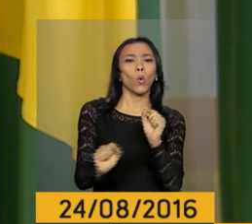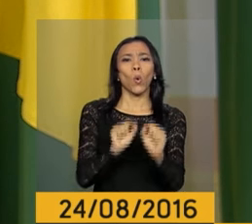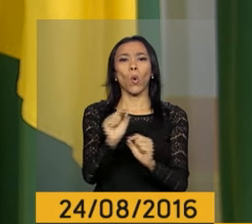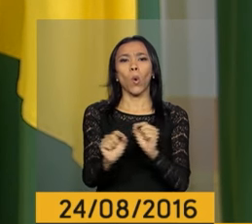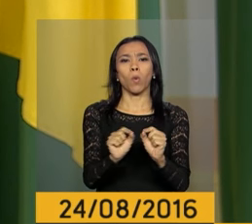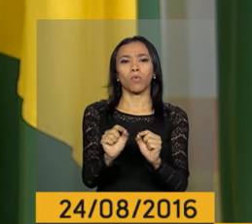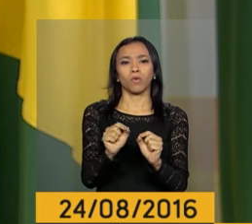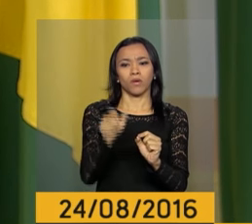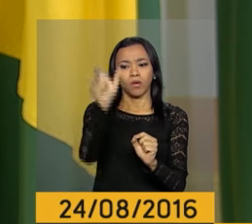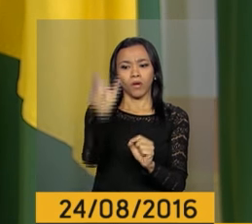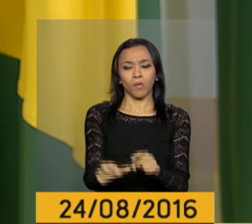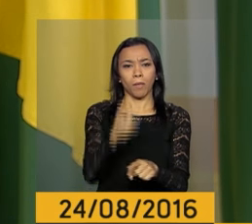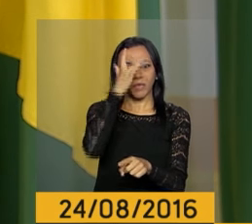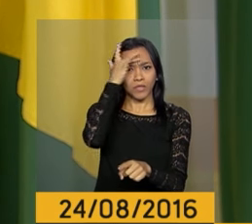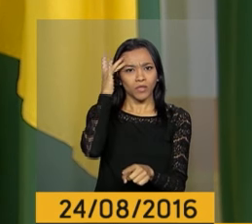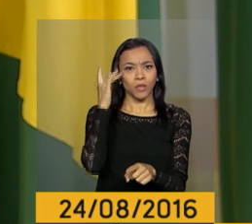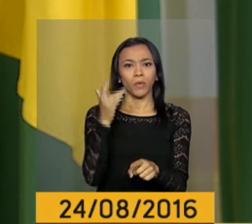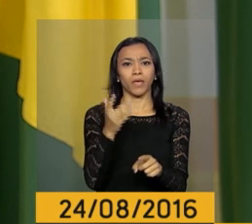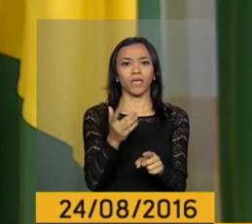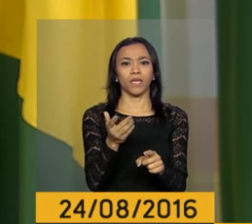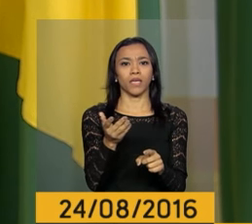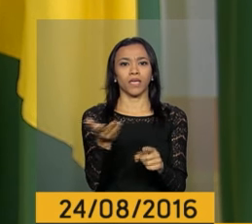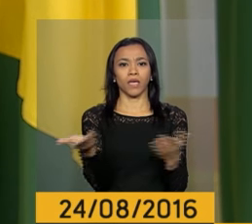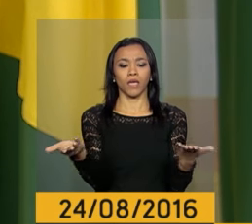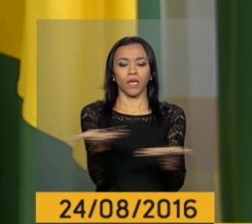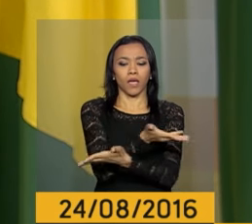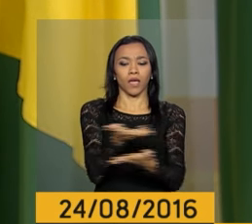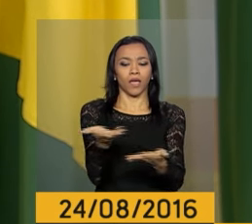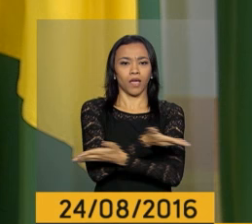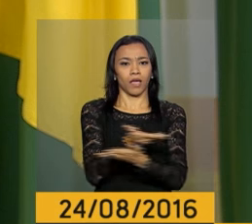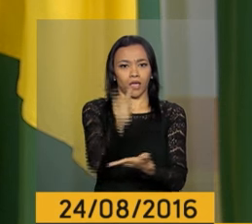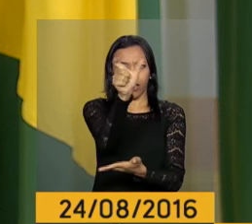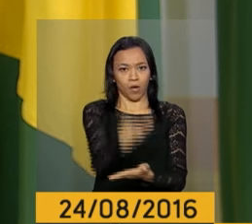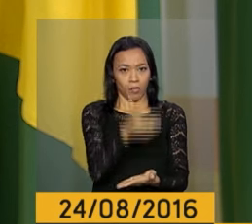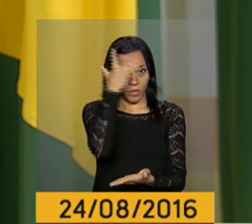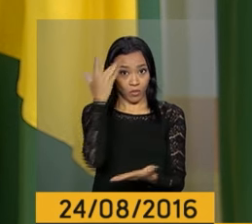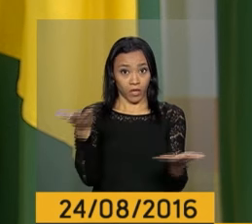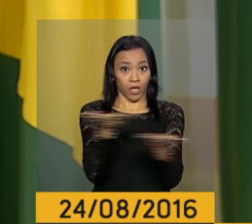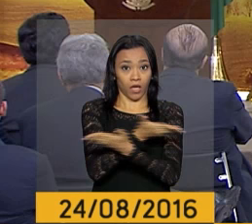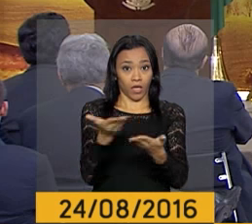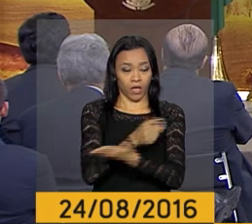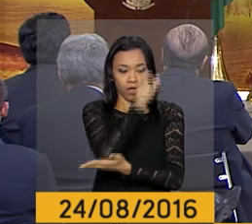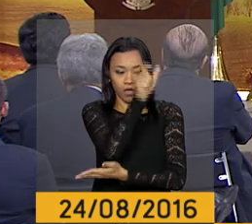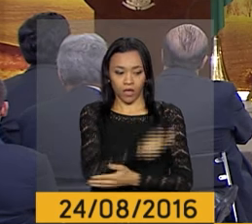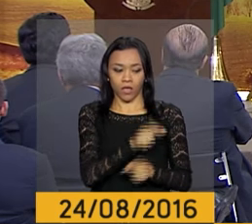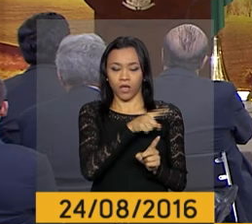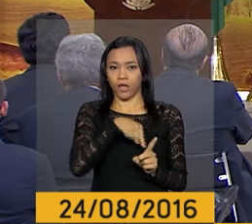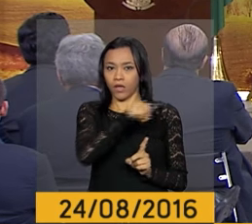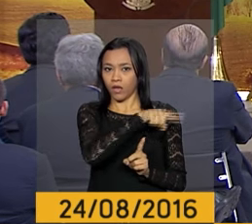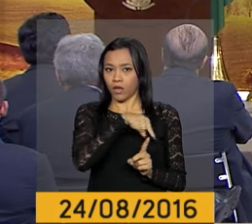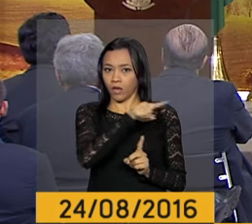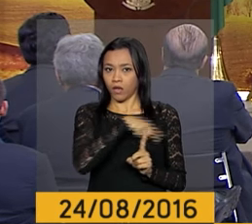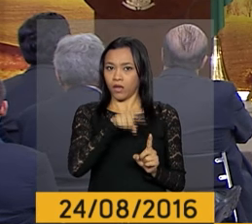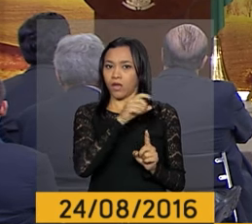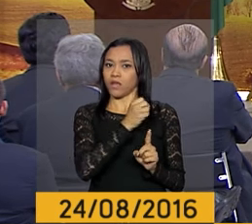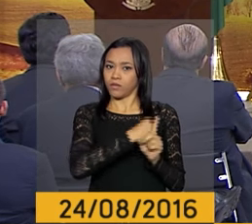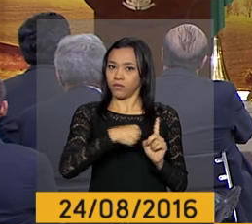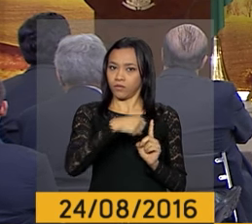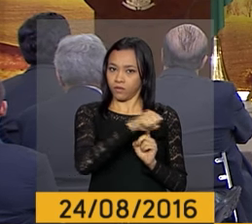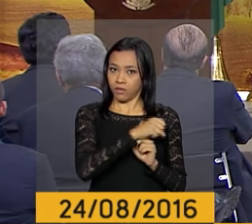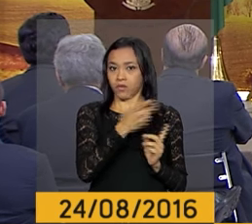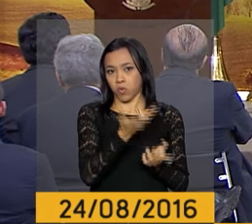chamada despachante, que fazia intermediação entre o o indivíduo, o cidadão e a